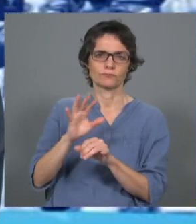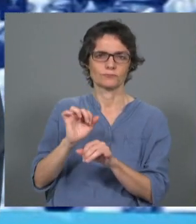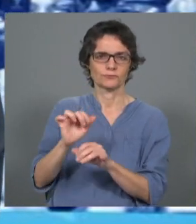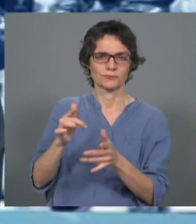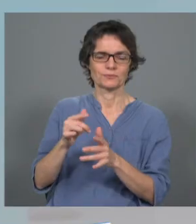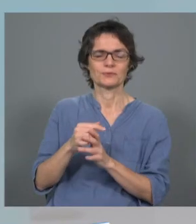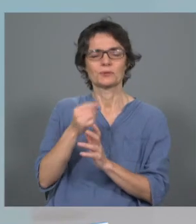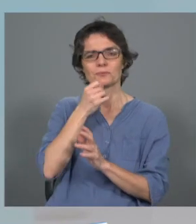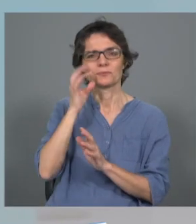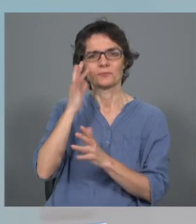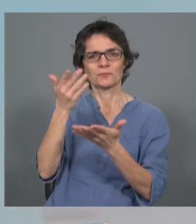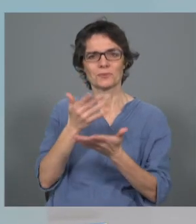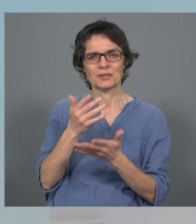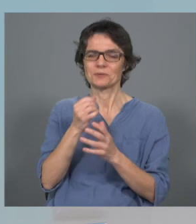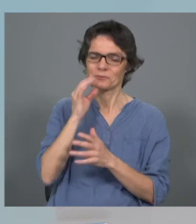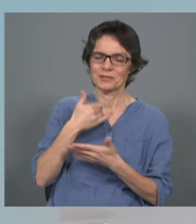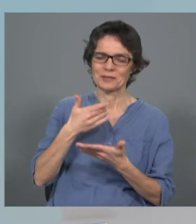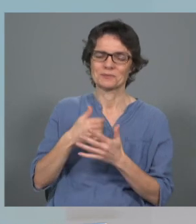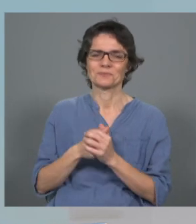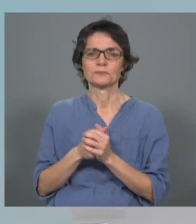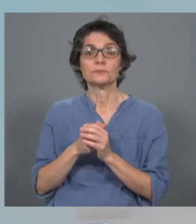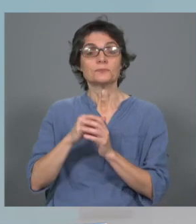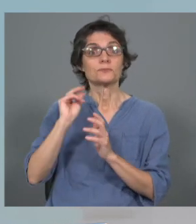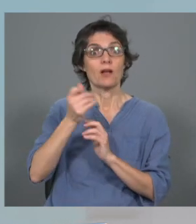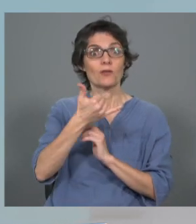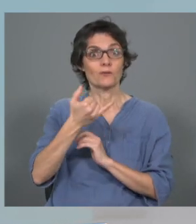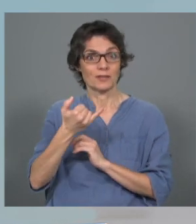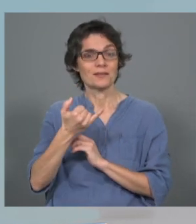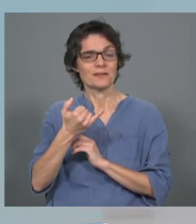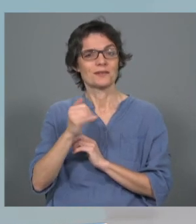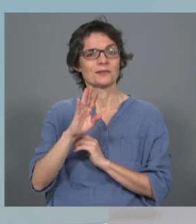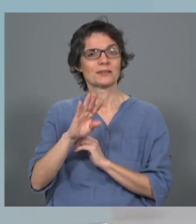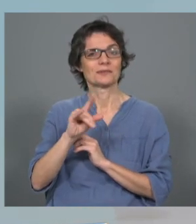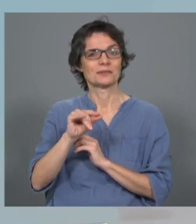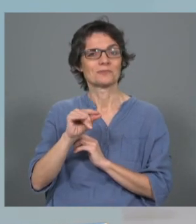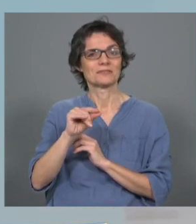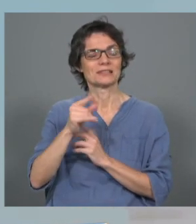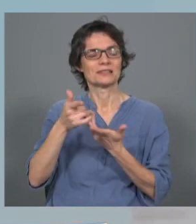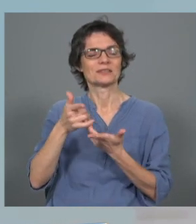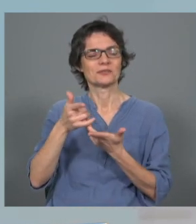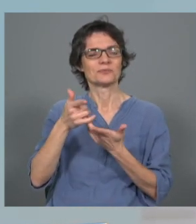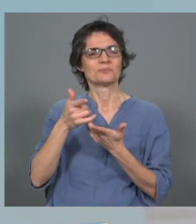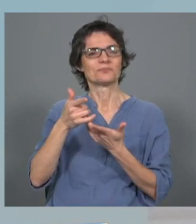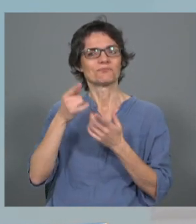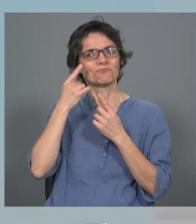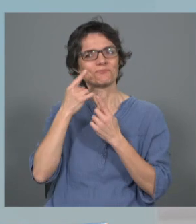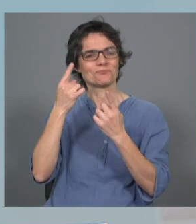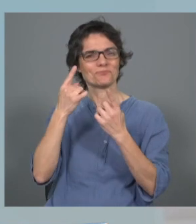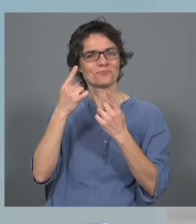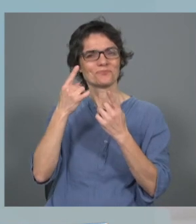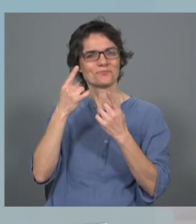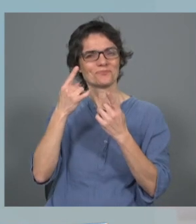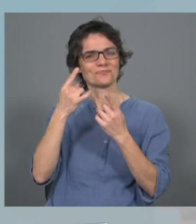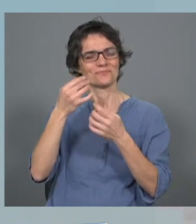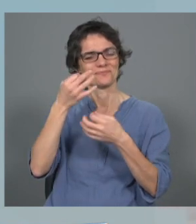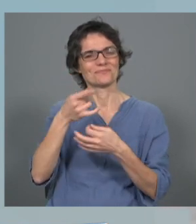nós. São 25 anos, mas também é uma iniciativa que se vai concretizar e é importante também